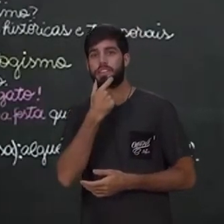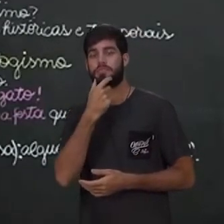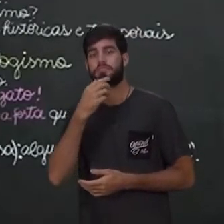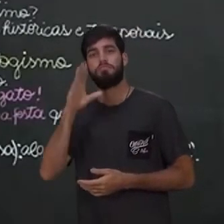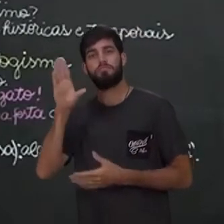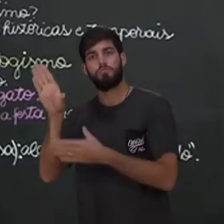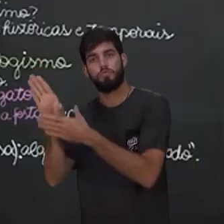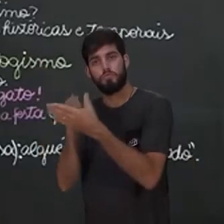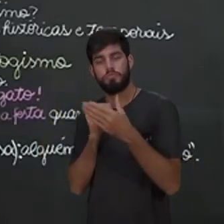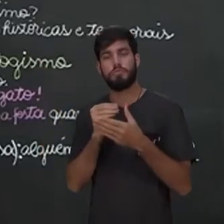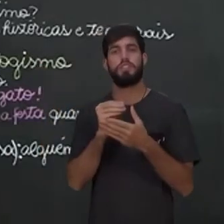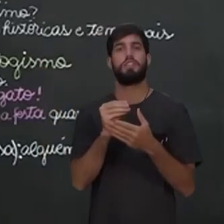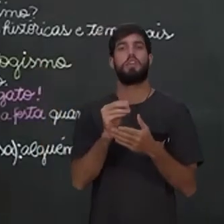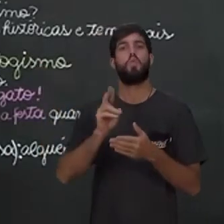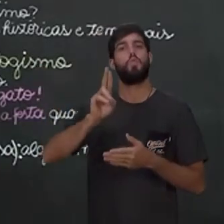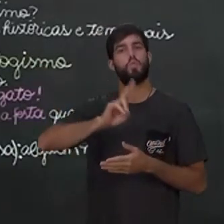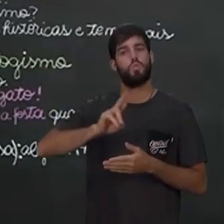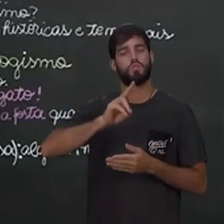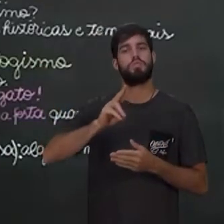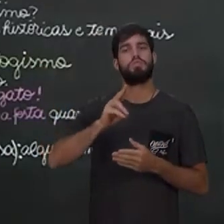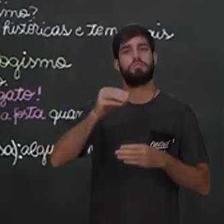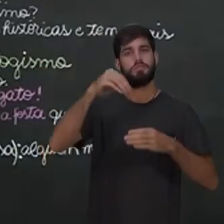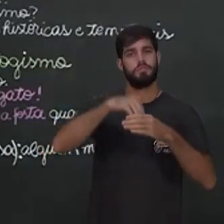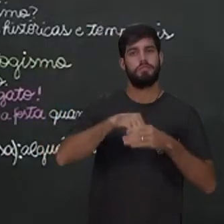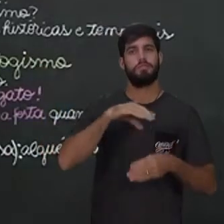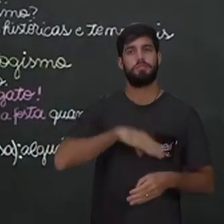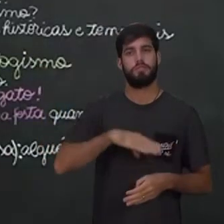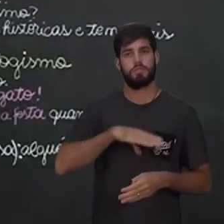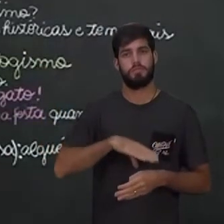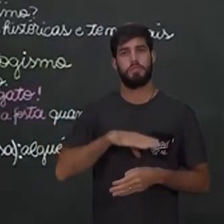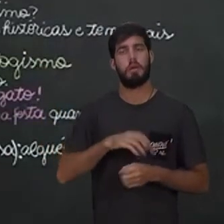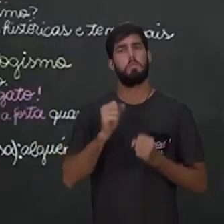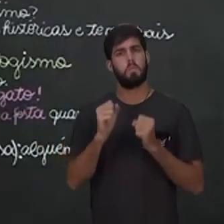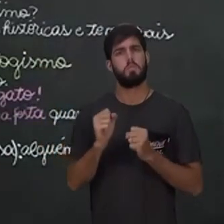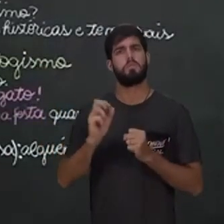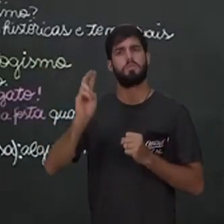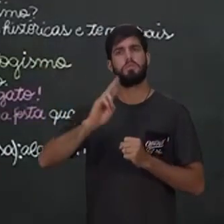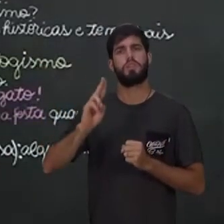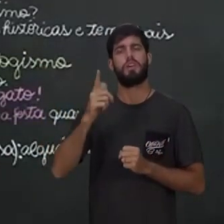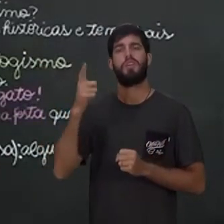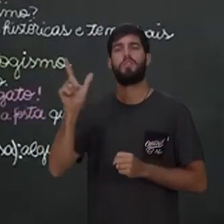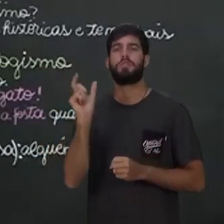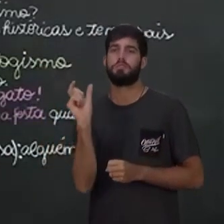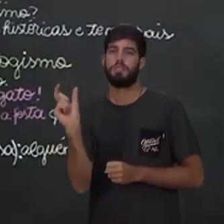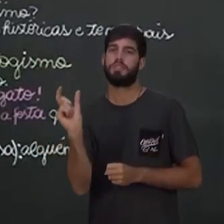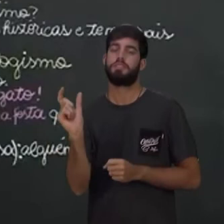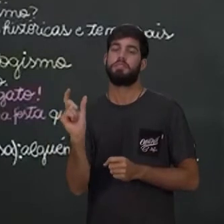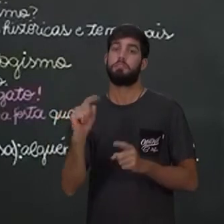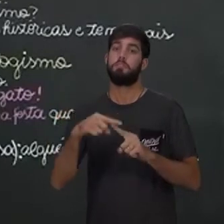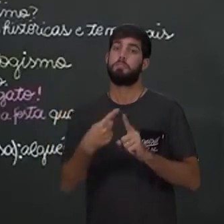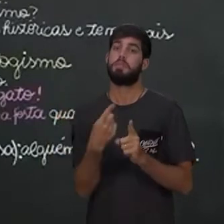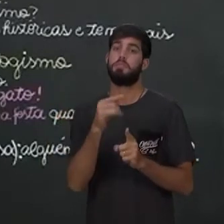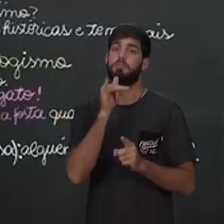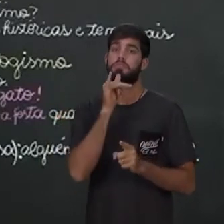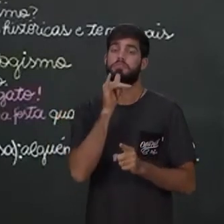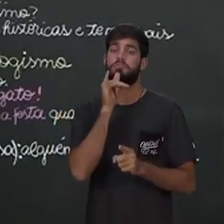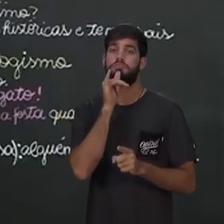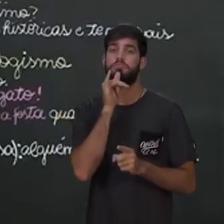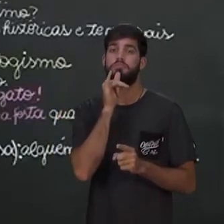mantém a escrita exatamente como é, embora a gente pudesse utilizar outras palavras. Mas o que define é a necessidade